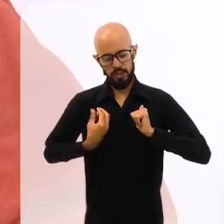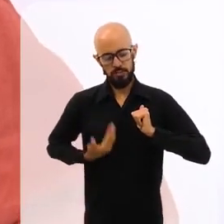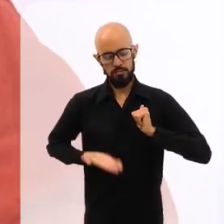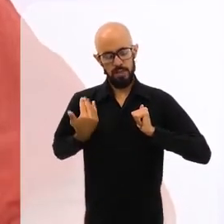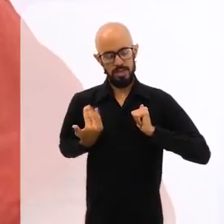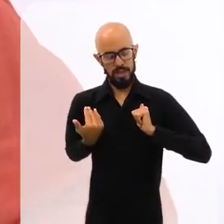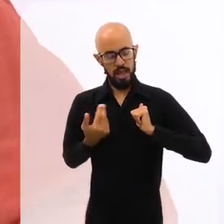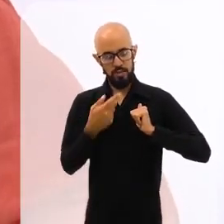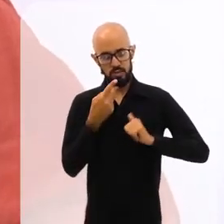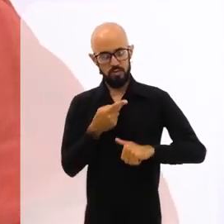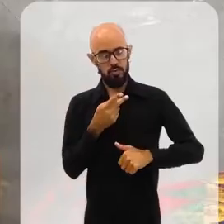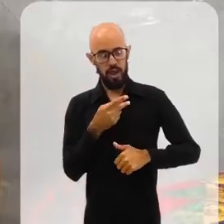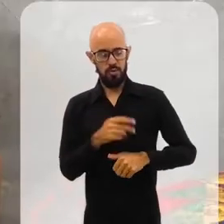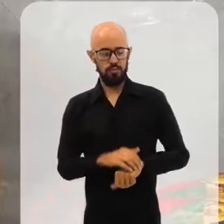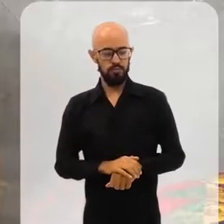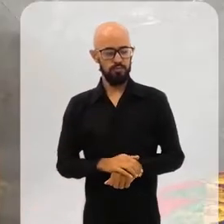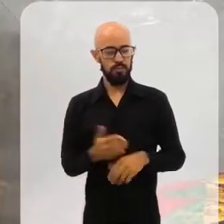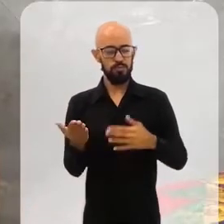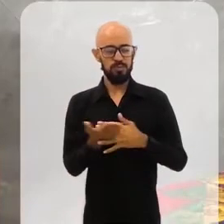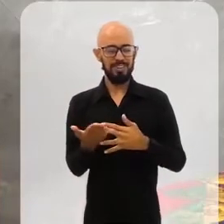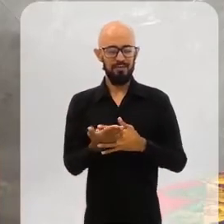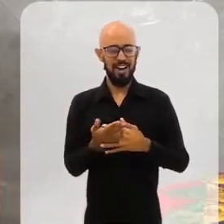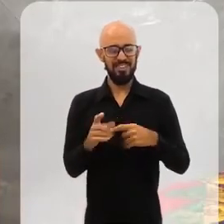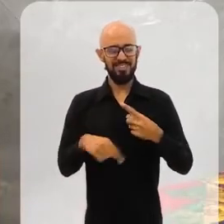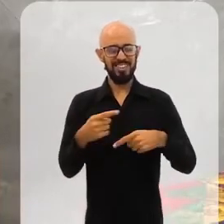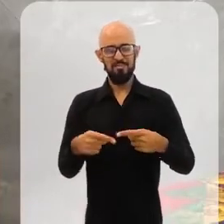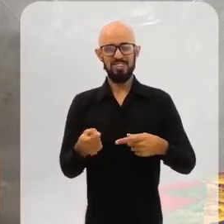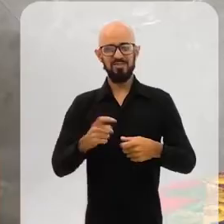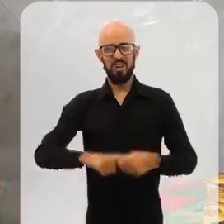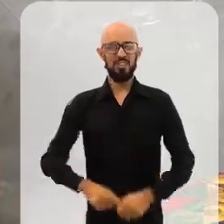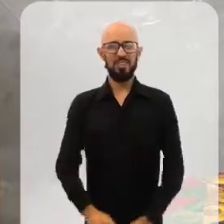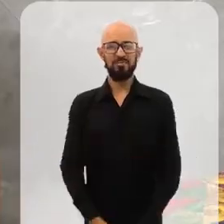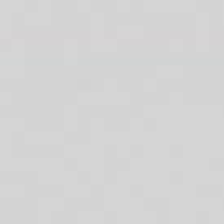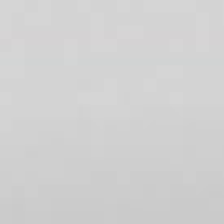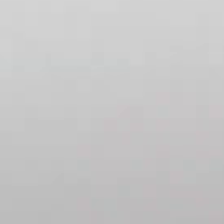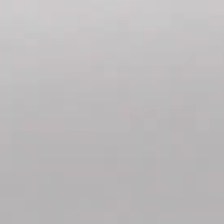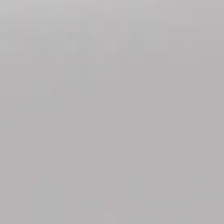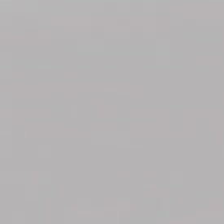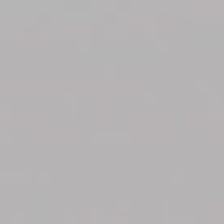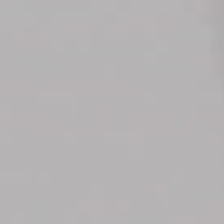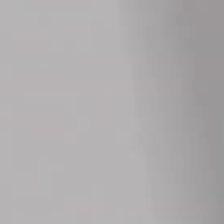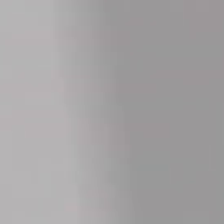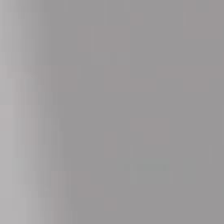que vocês falam muito. Então vamos ao intervalo, daqui a pouquinho a gente está de volta.